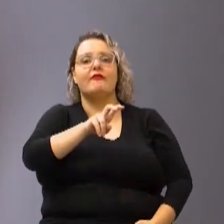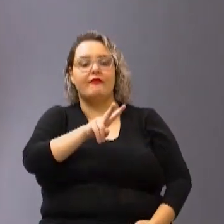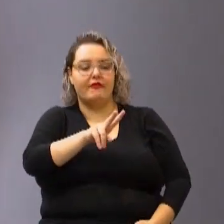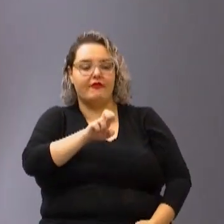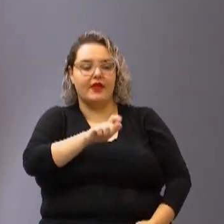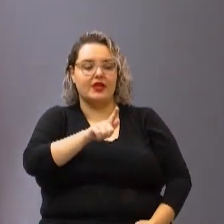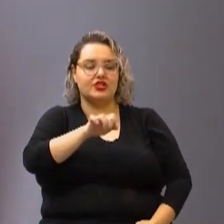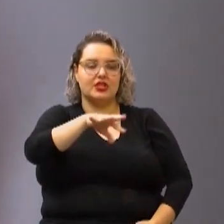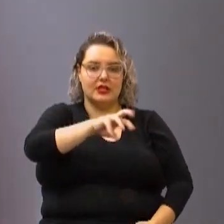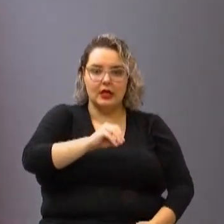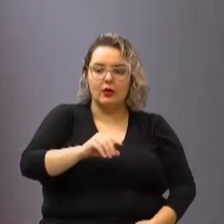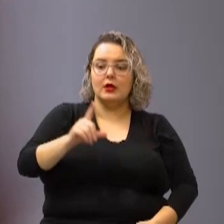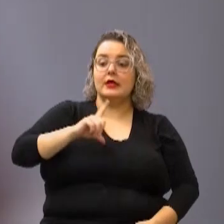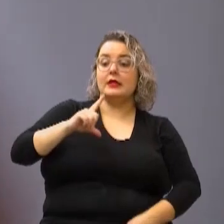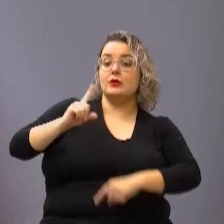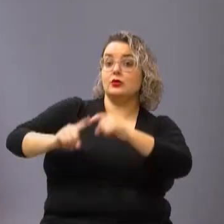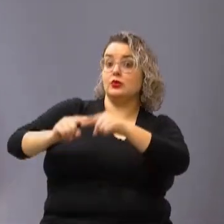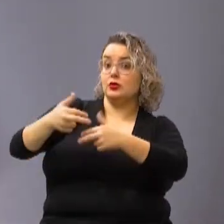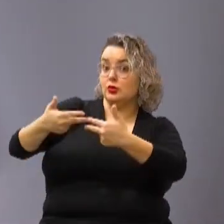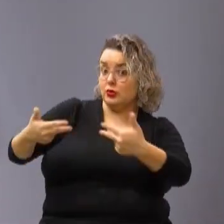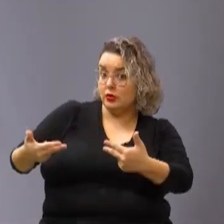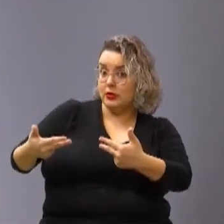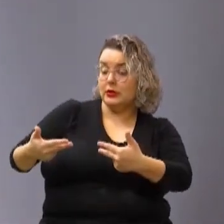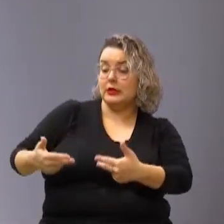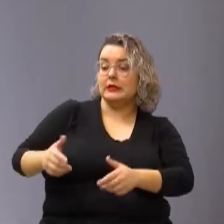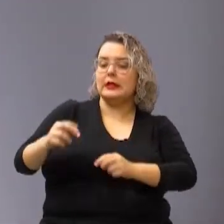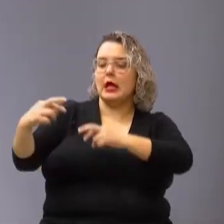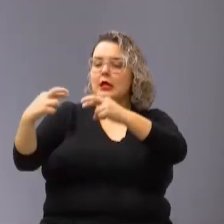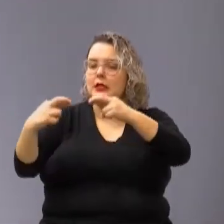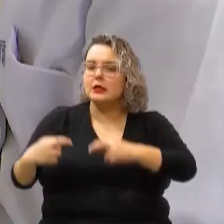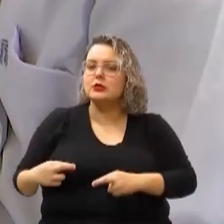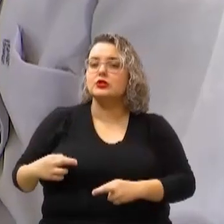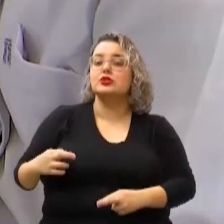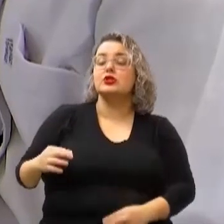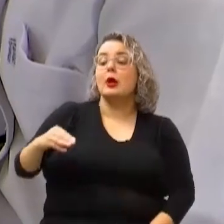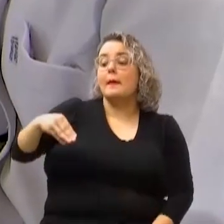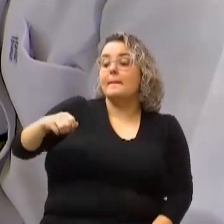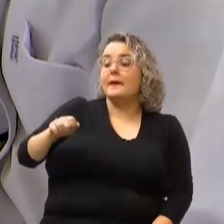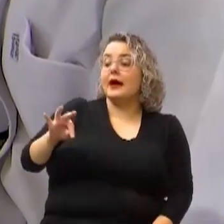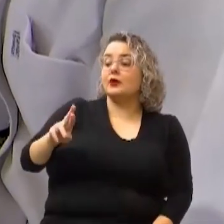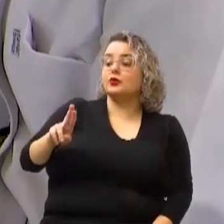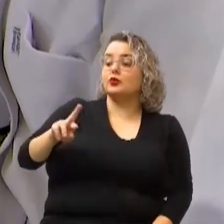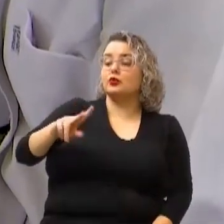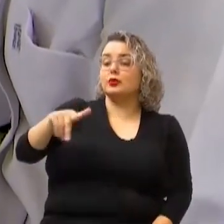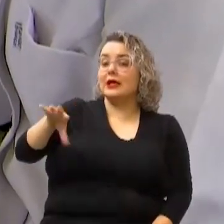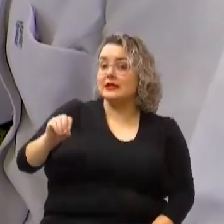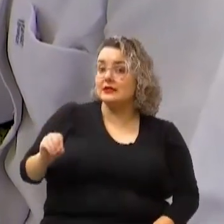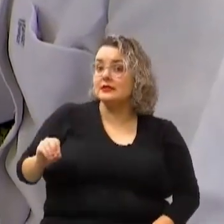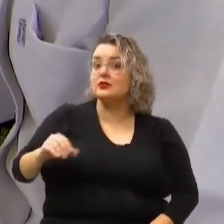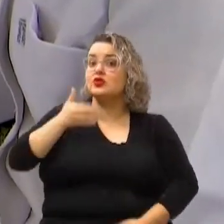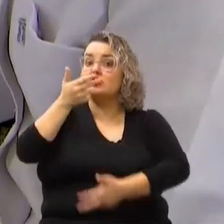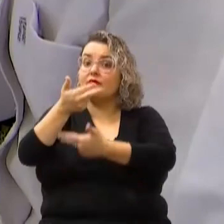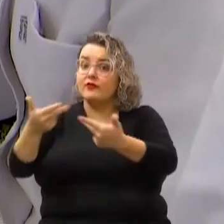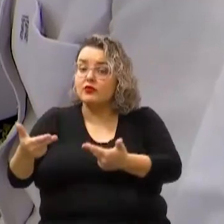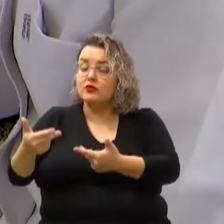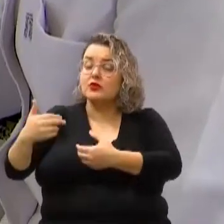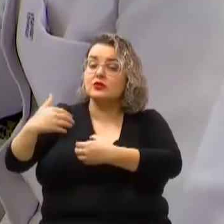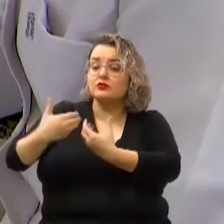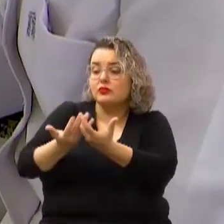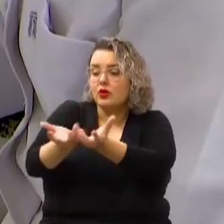e um nariz eletrônico que auxiliam no processo de análise da maturação de frutas e vegetais quando não for